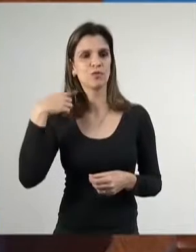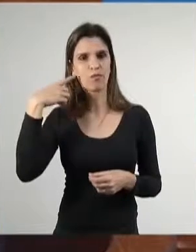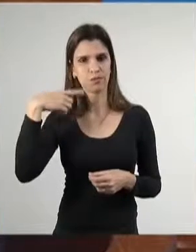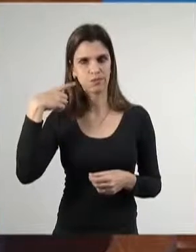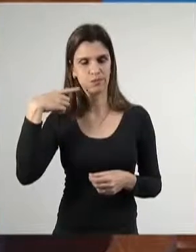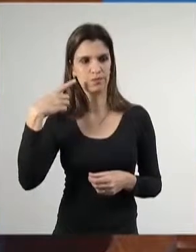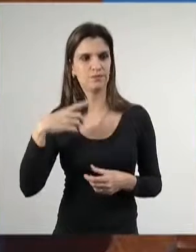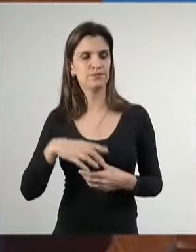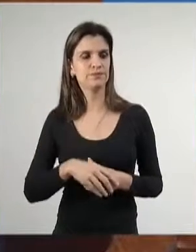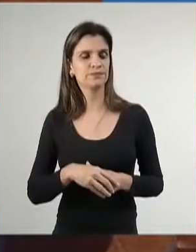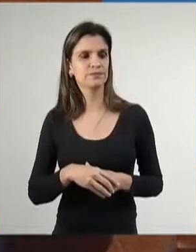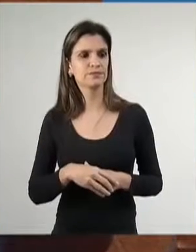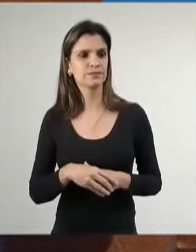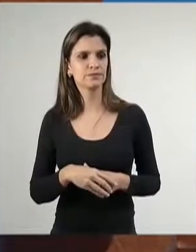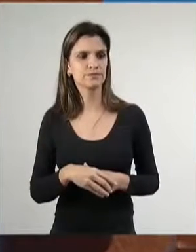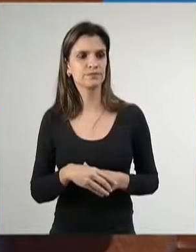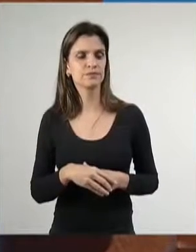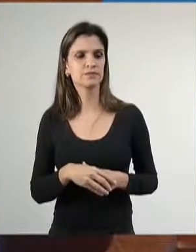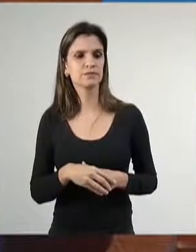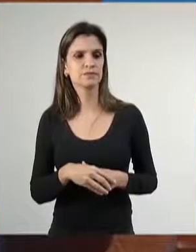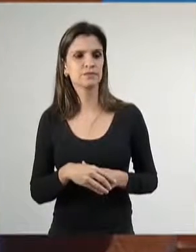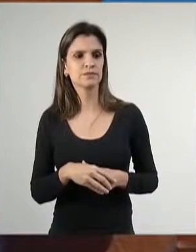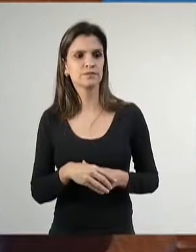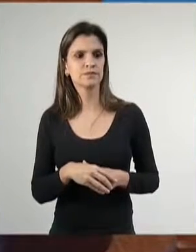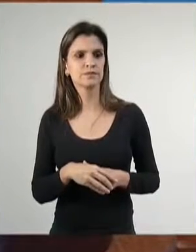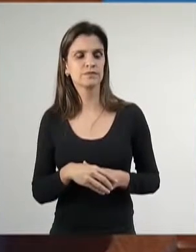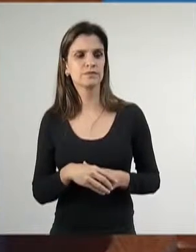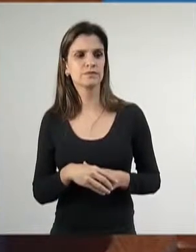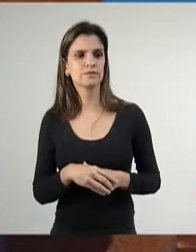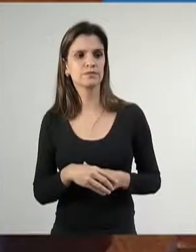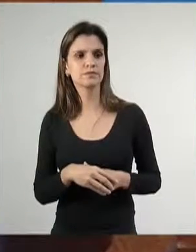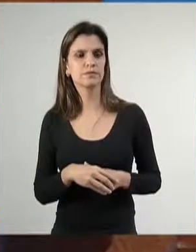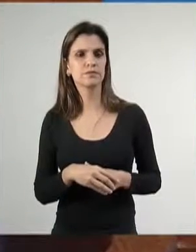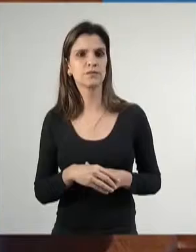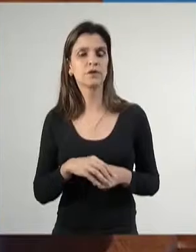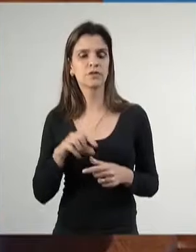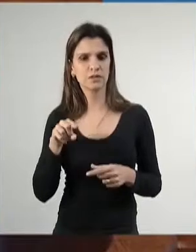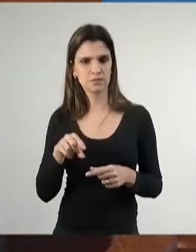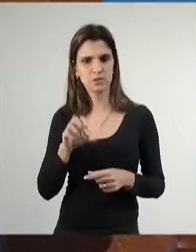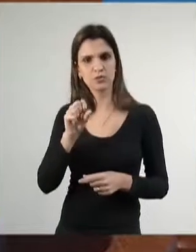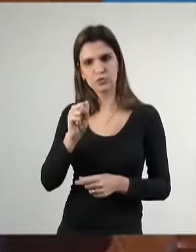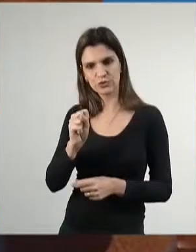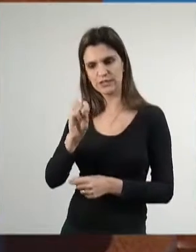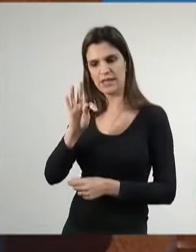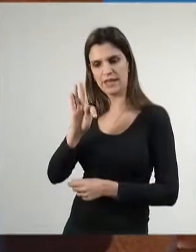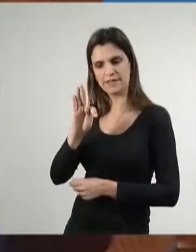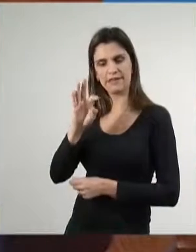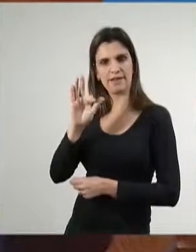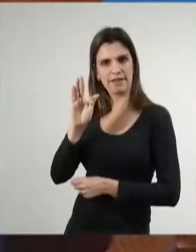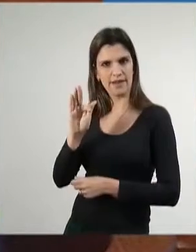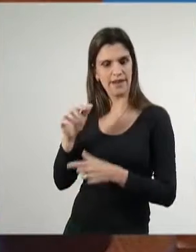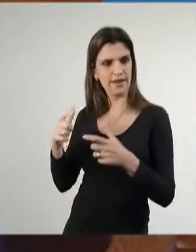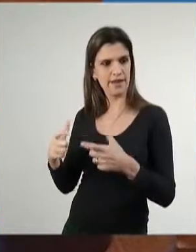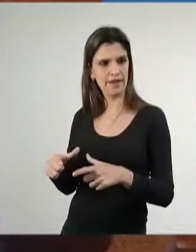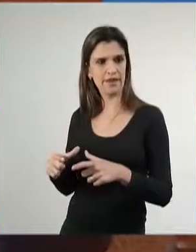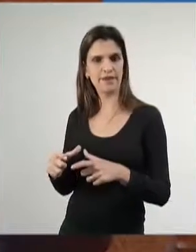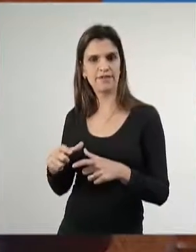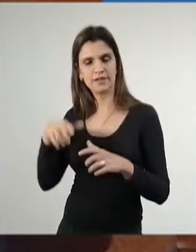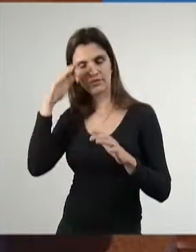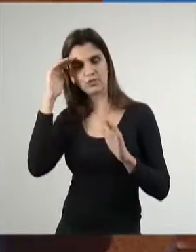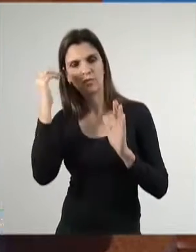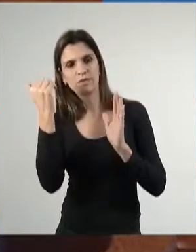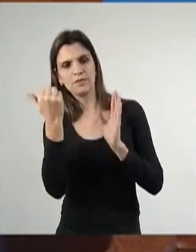ponto que existe no Supremo Tribunal Federal, da ação direta de